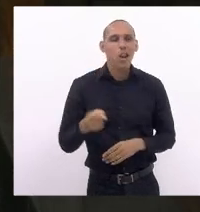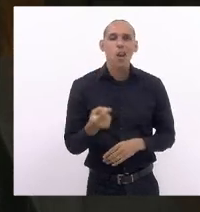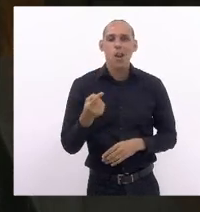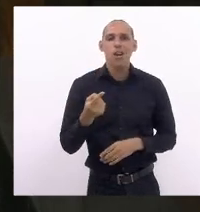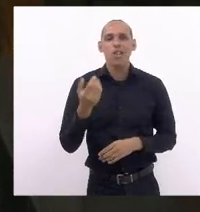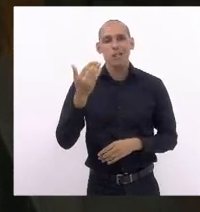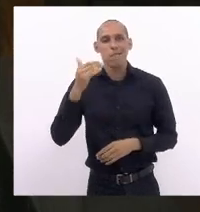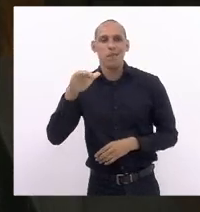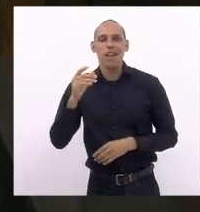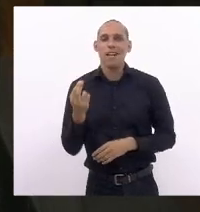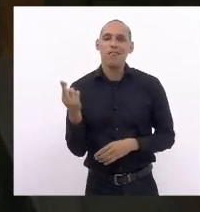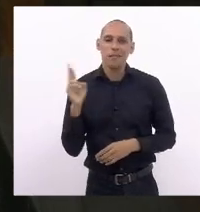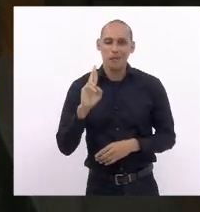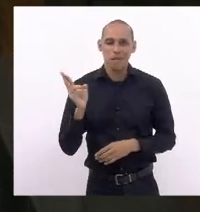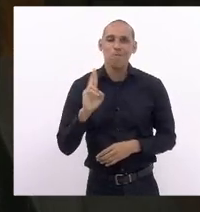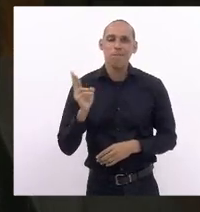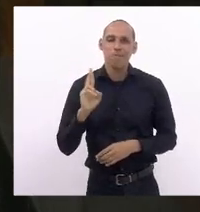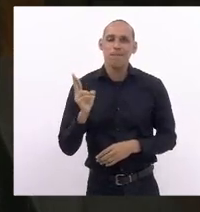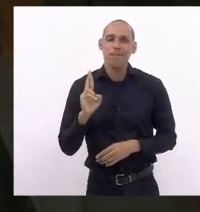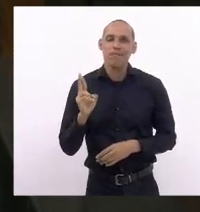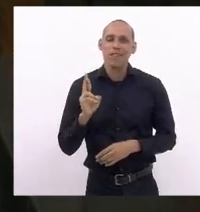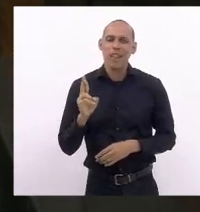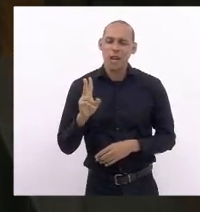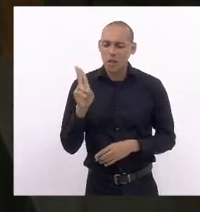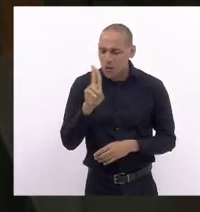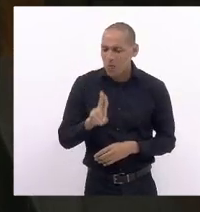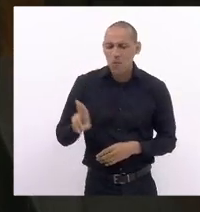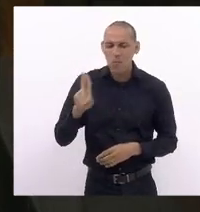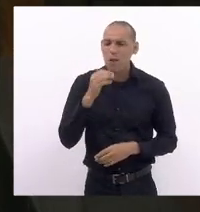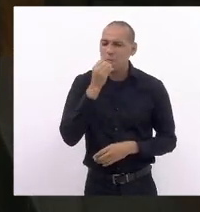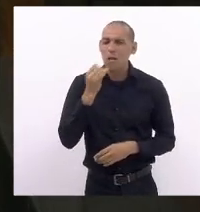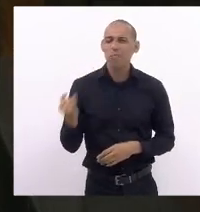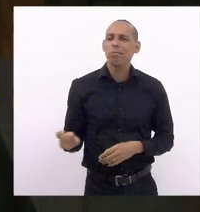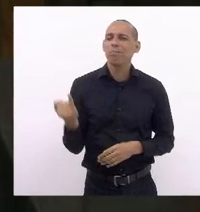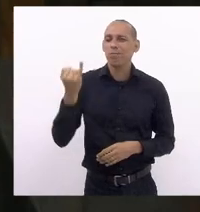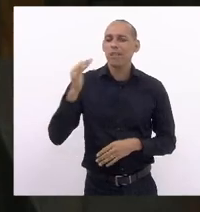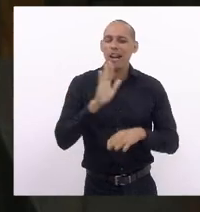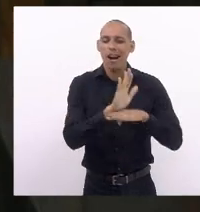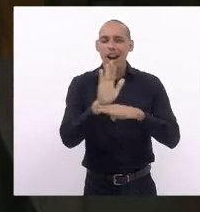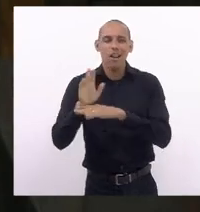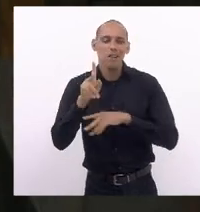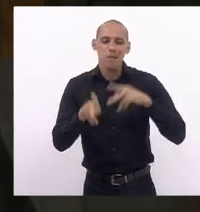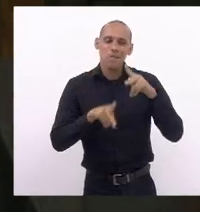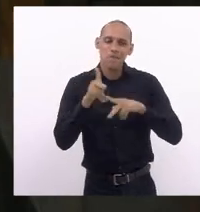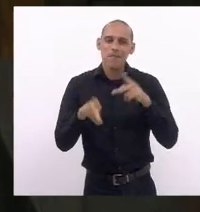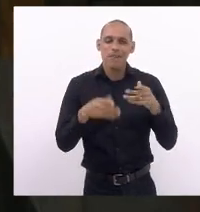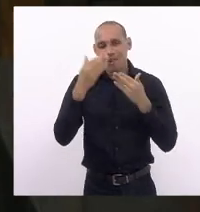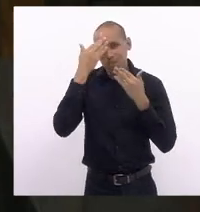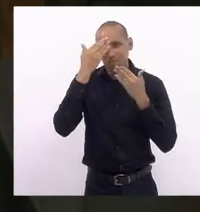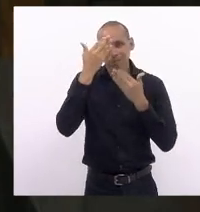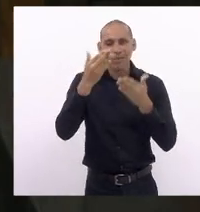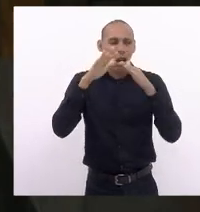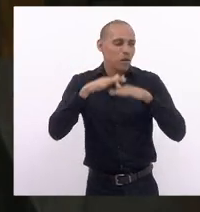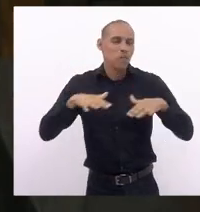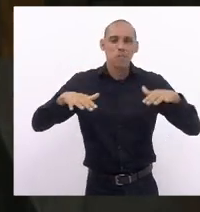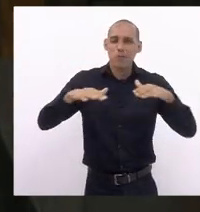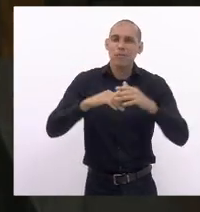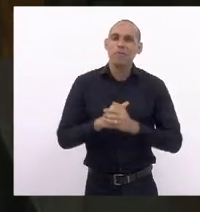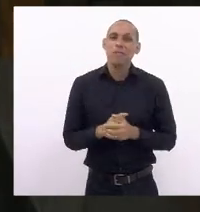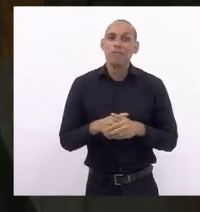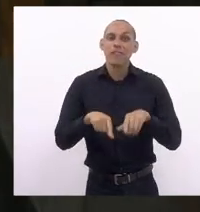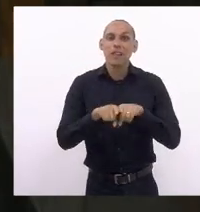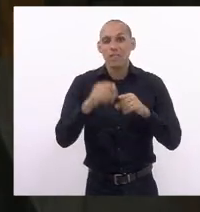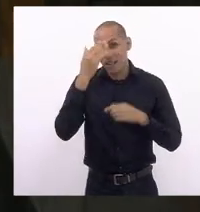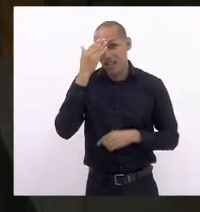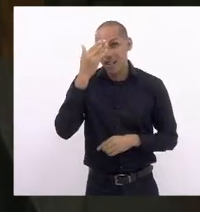de reais, que serão muito, muito úteis para atender a sua população. Quero aqui agradecer a todos, agradecer